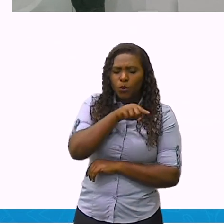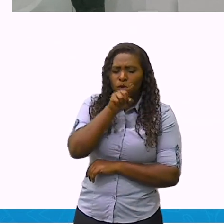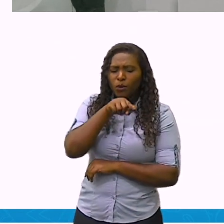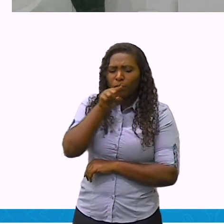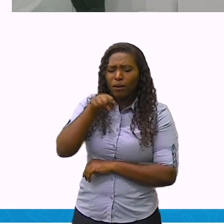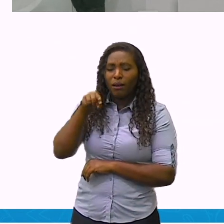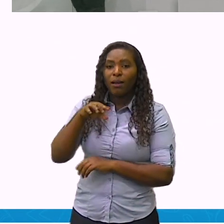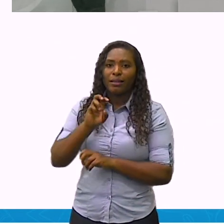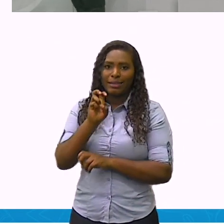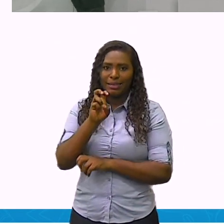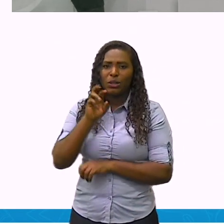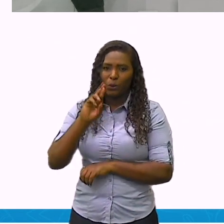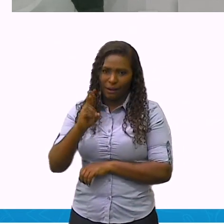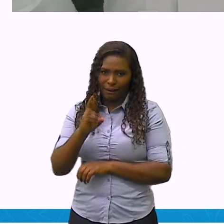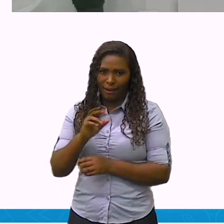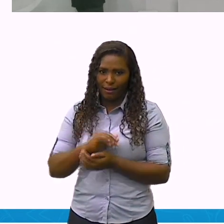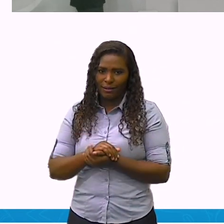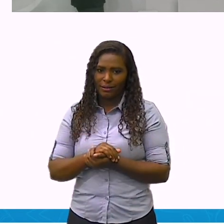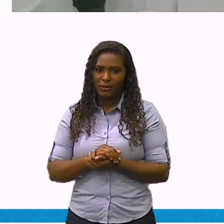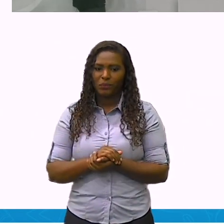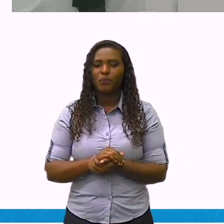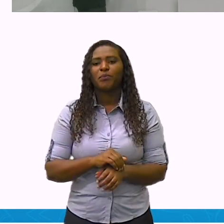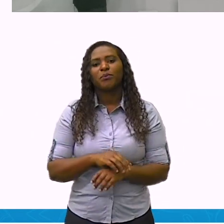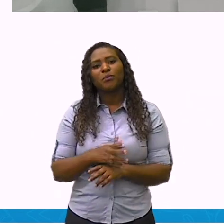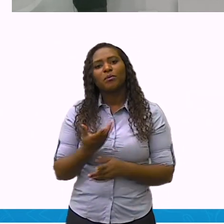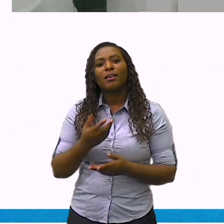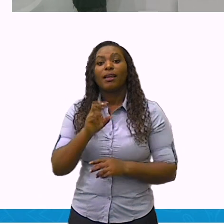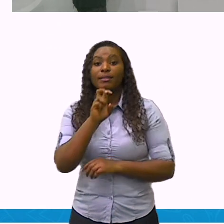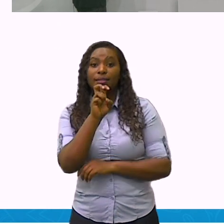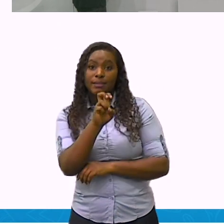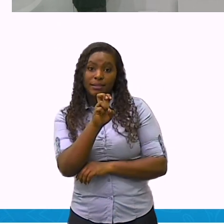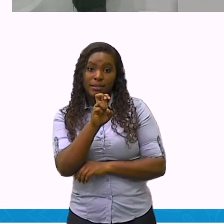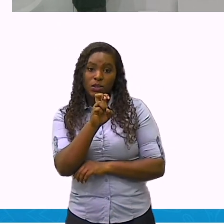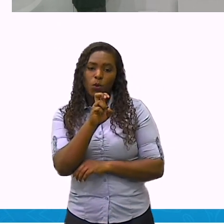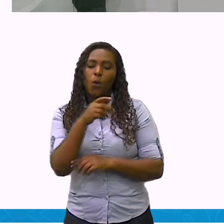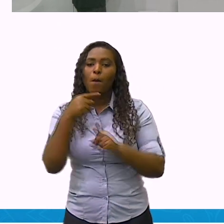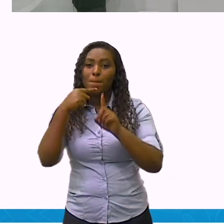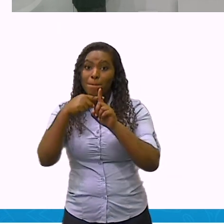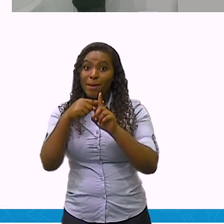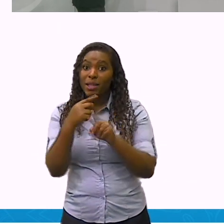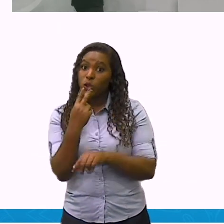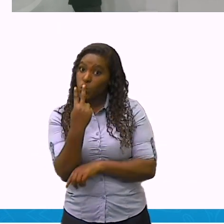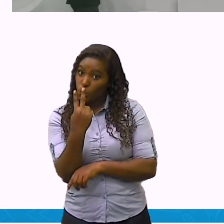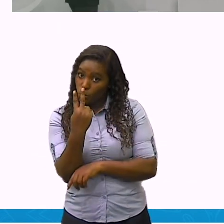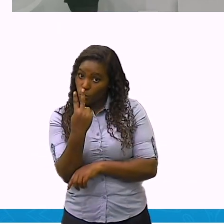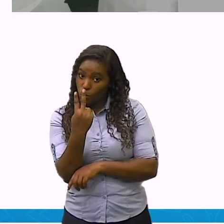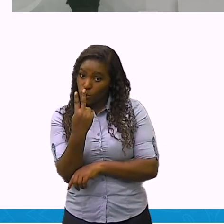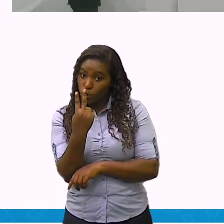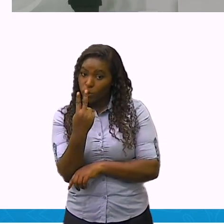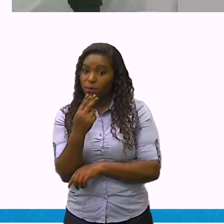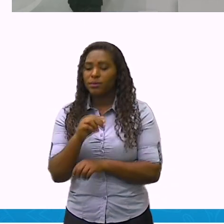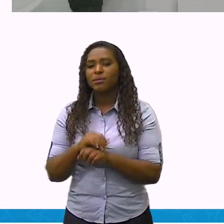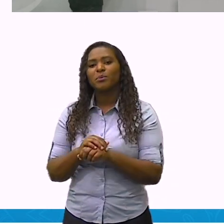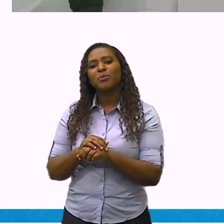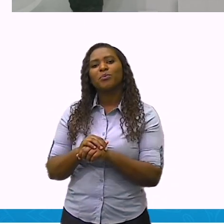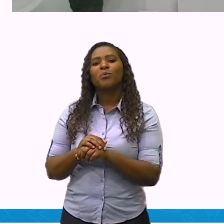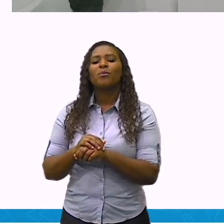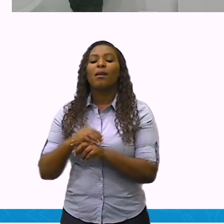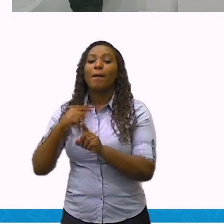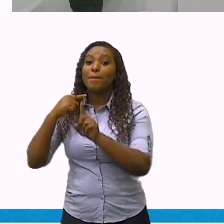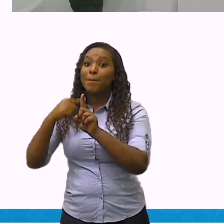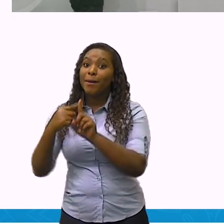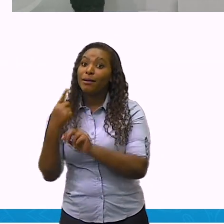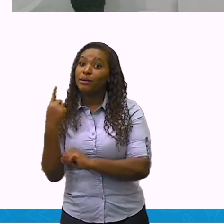3, 4, 5. 2 pauzinhos representando R$ 2. 1, 2. E um pauzinho